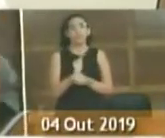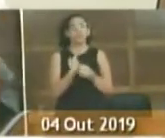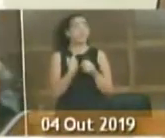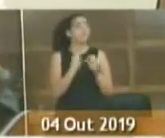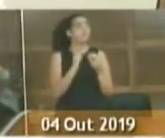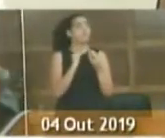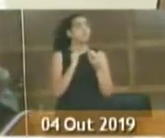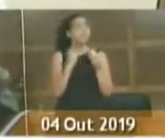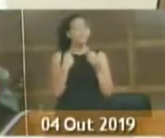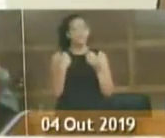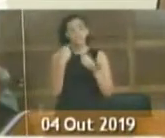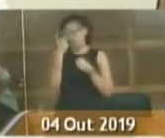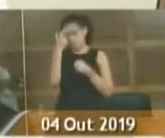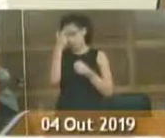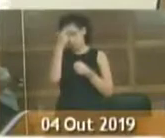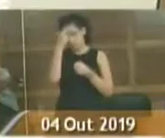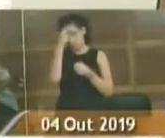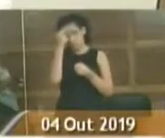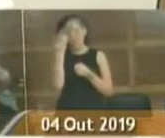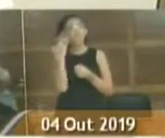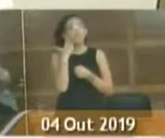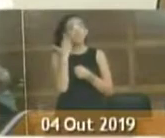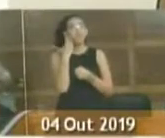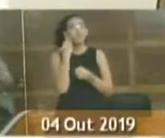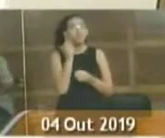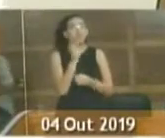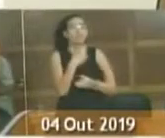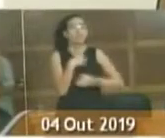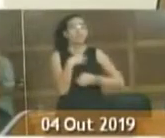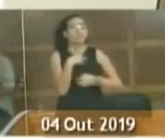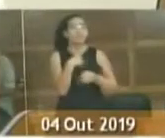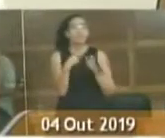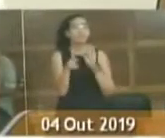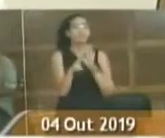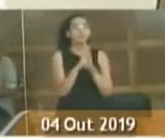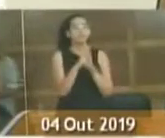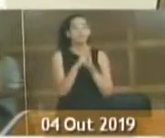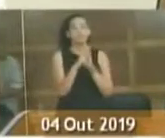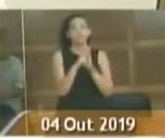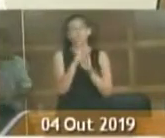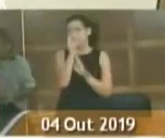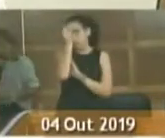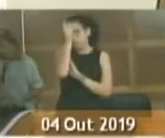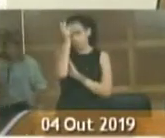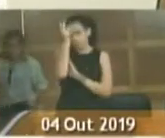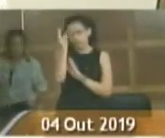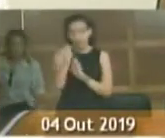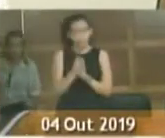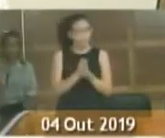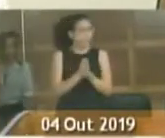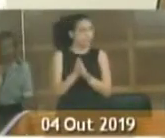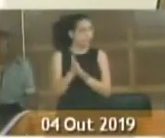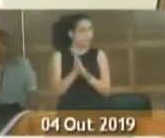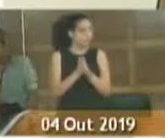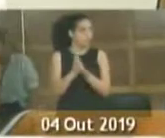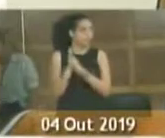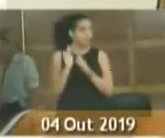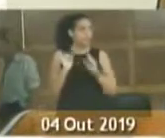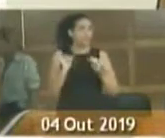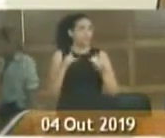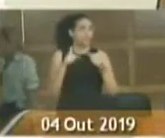ser conscientes e ter esse sentimento de pertencimento ao nosso município e